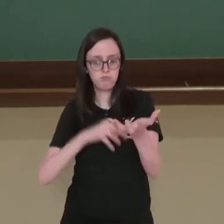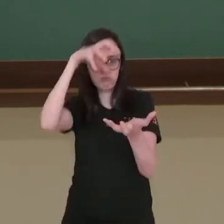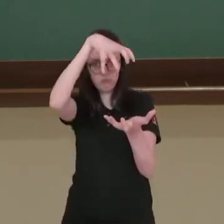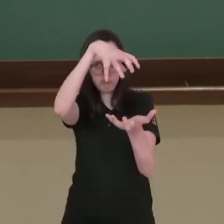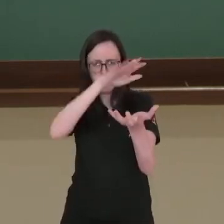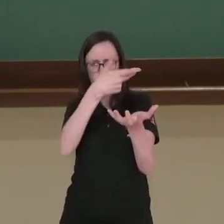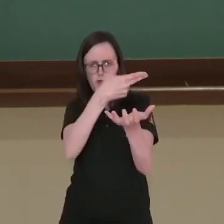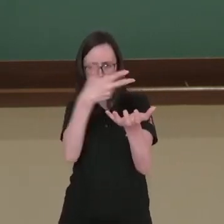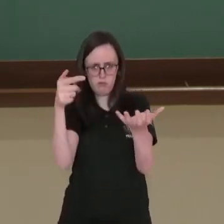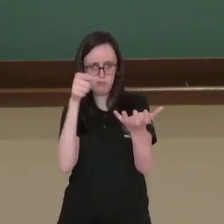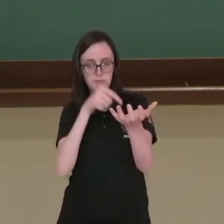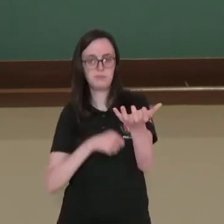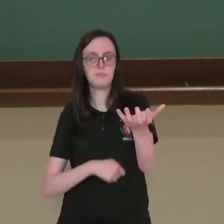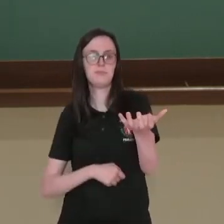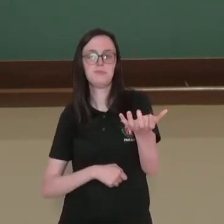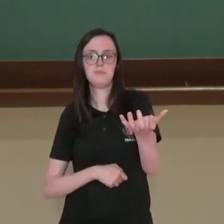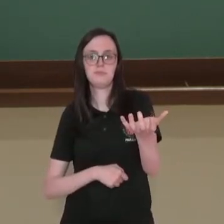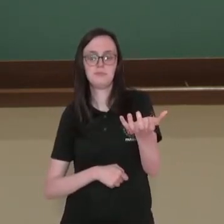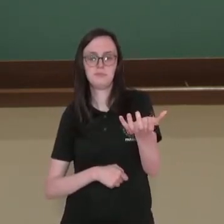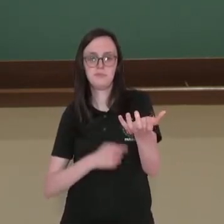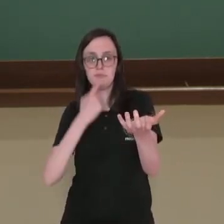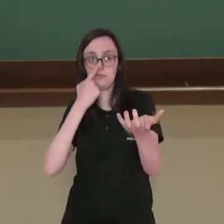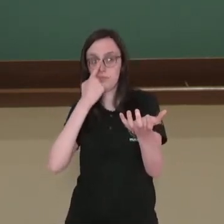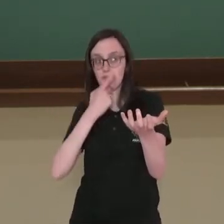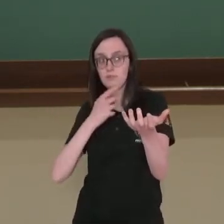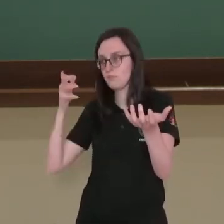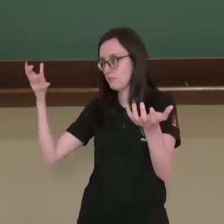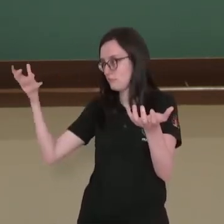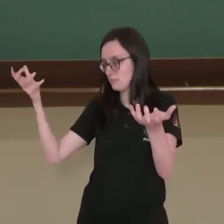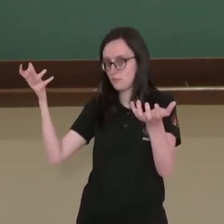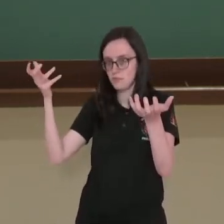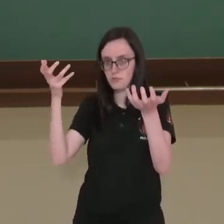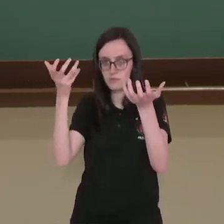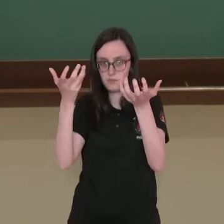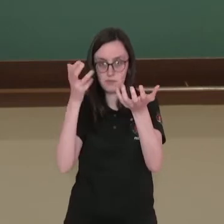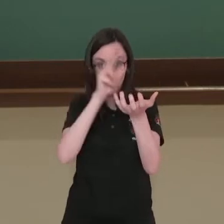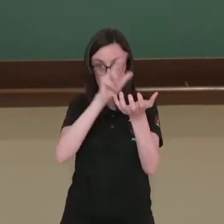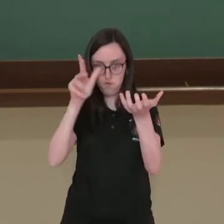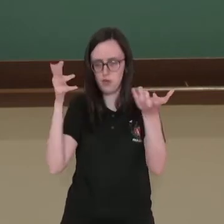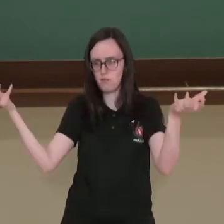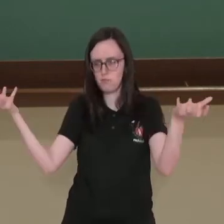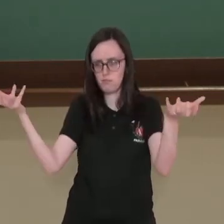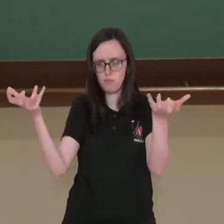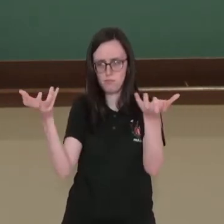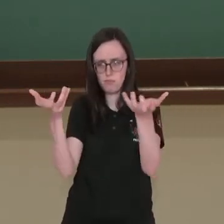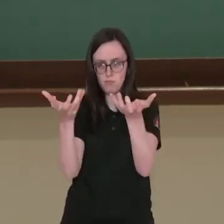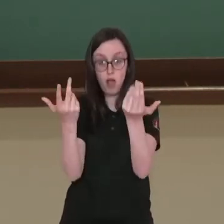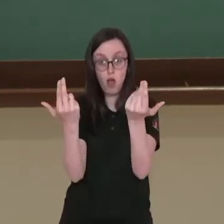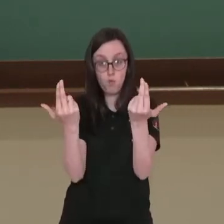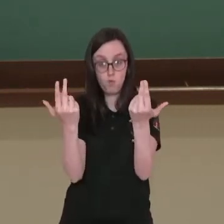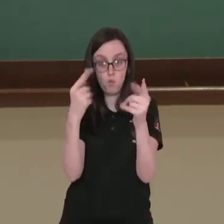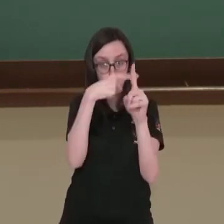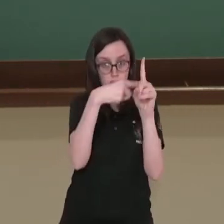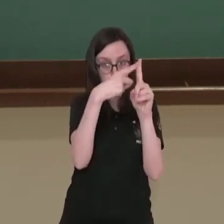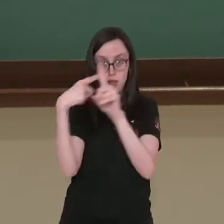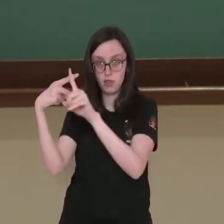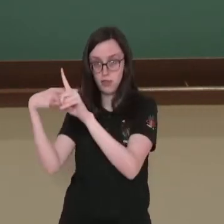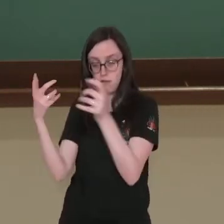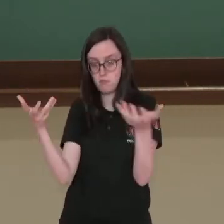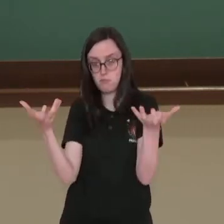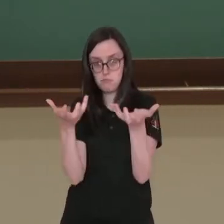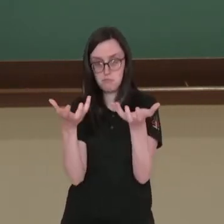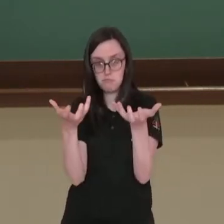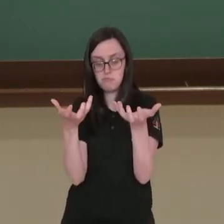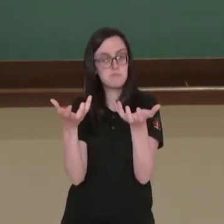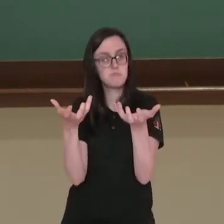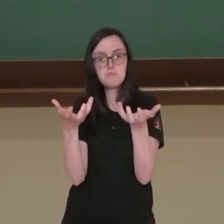A e um corpo B, se eles estiverem com a mesma temperatura,